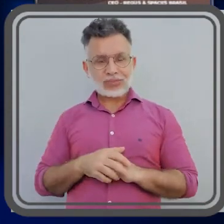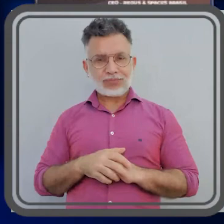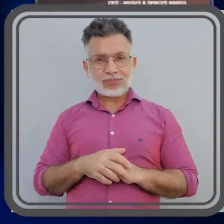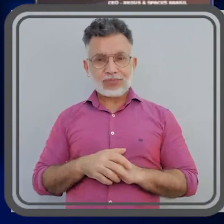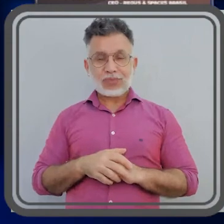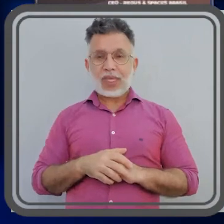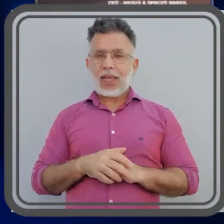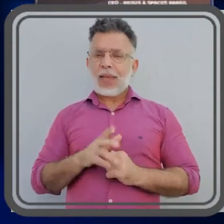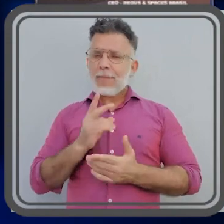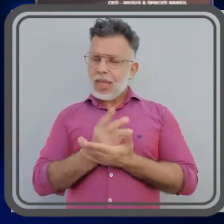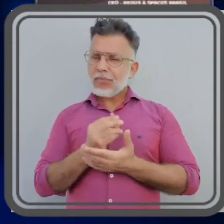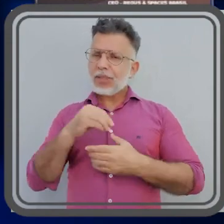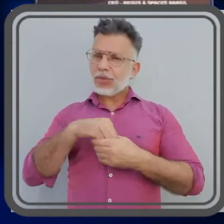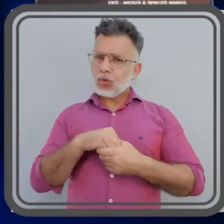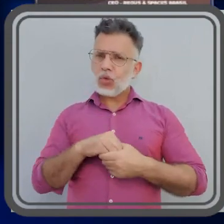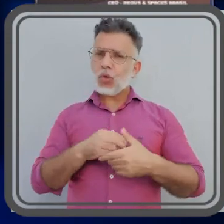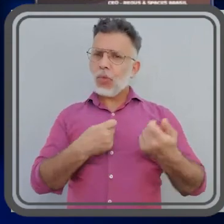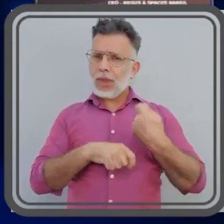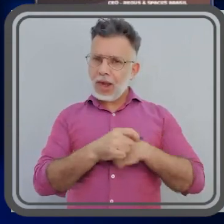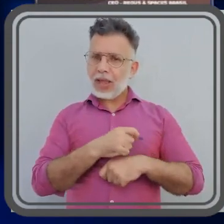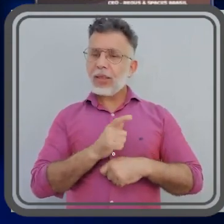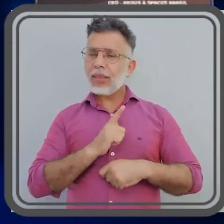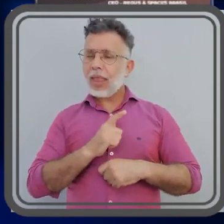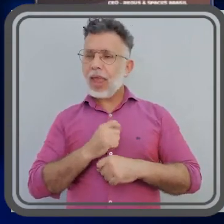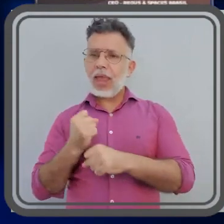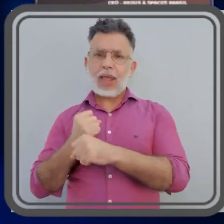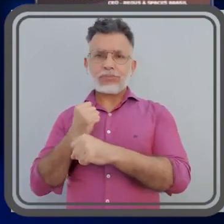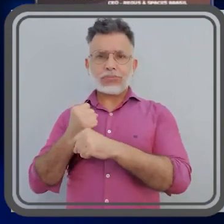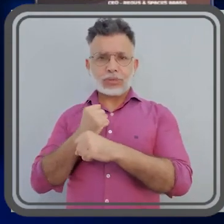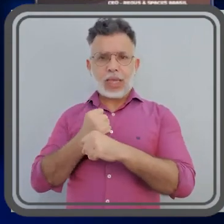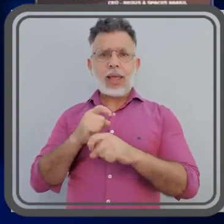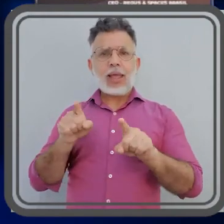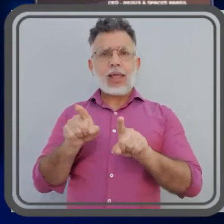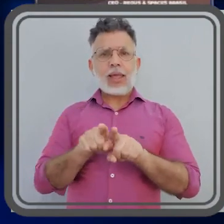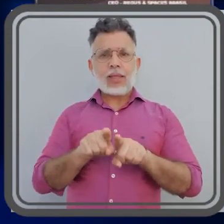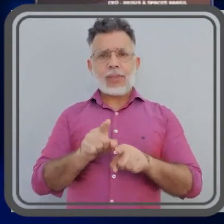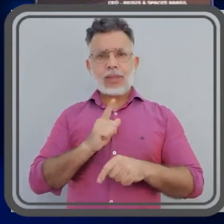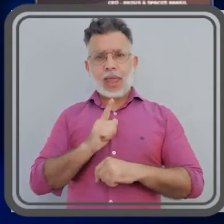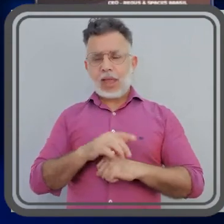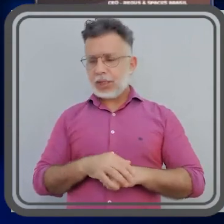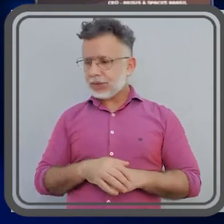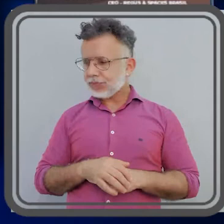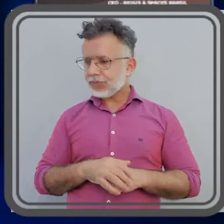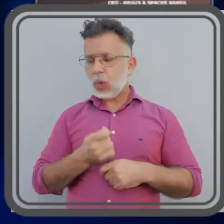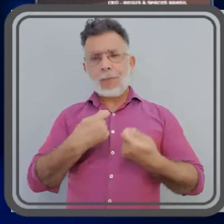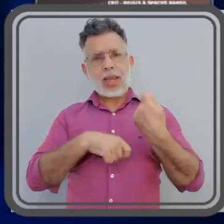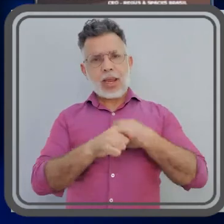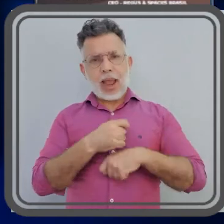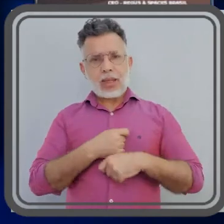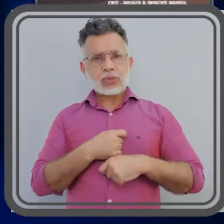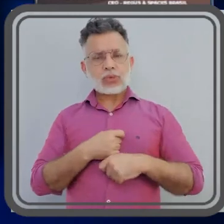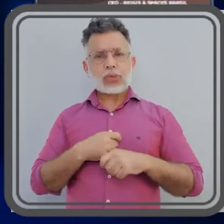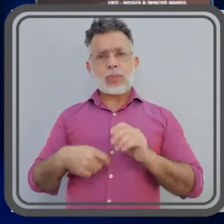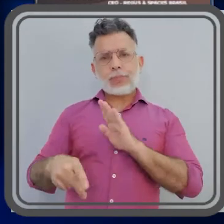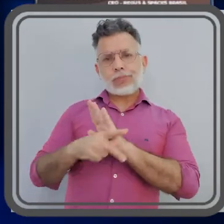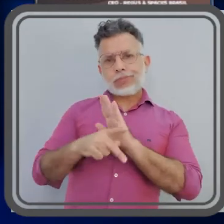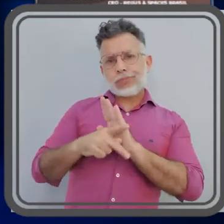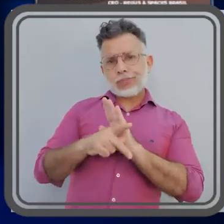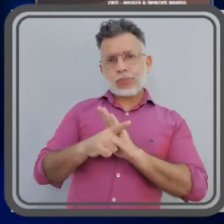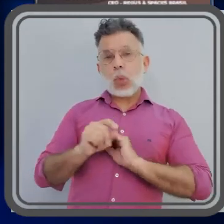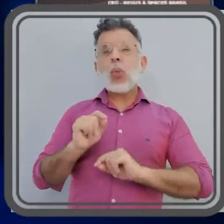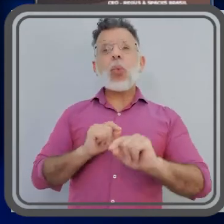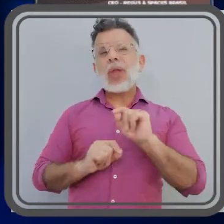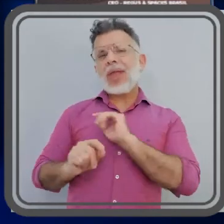todo. E mesmo dentro do mercado imobiliário, você tem as construtoras e você tem o mercado de propriedades, né? O que